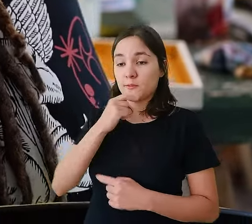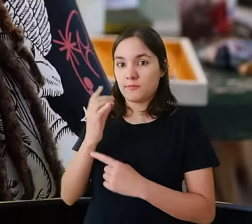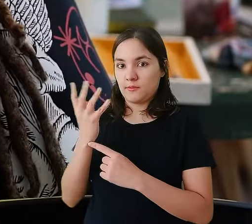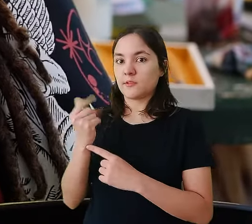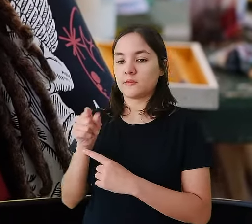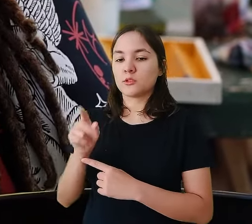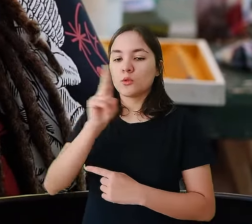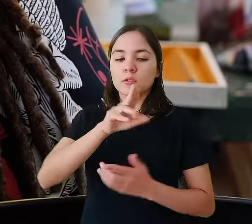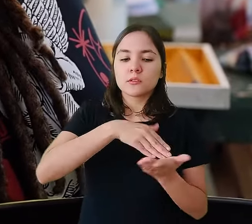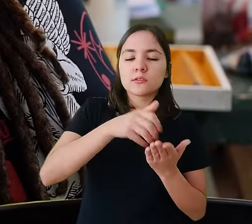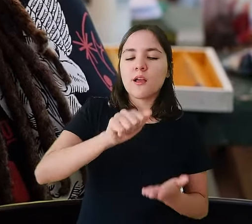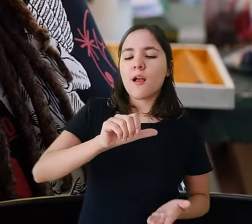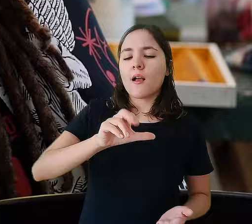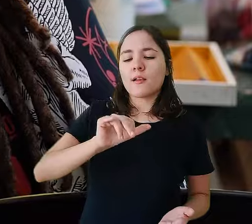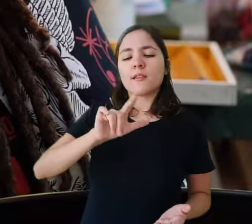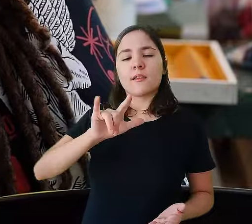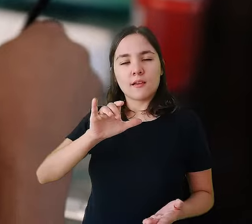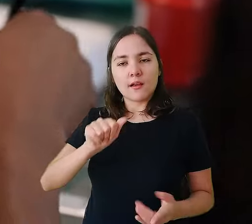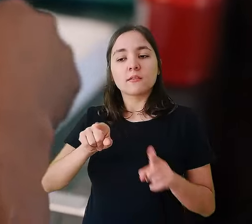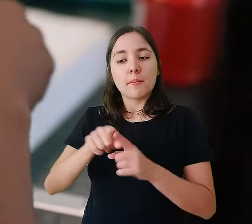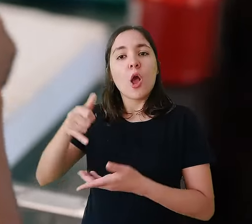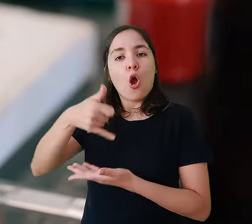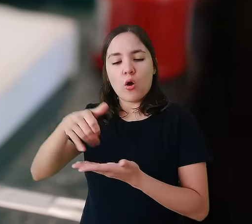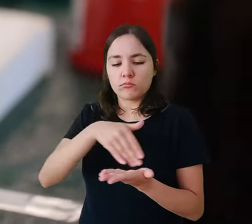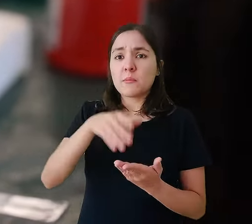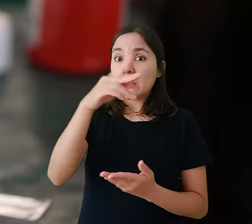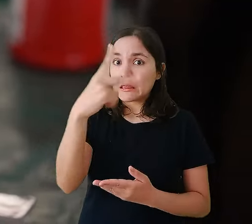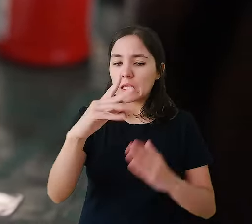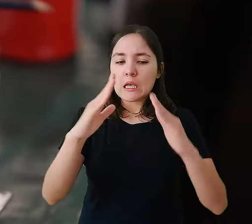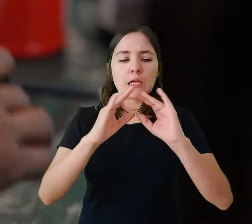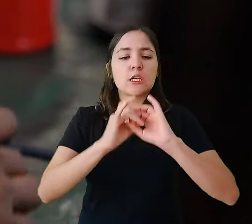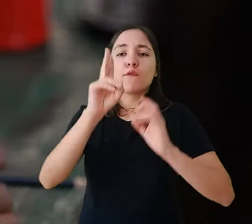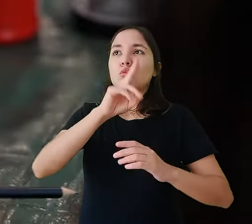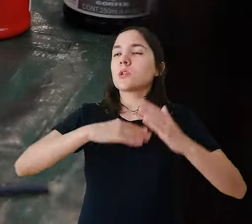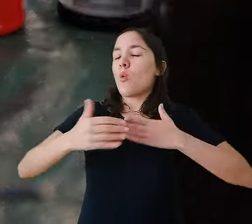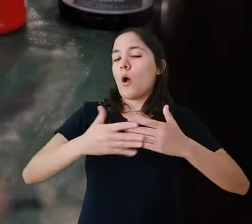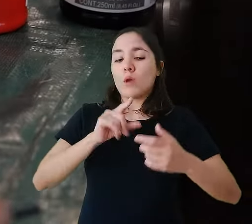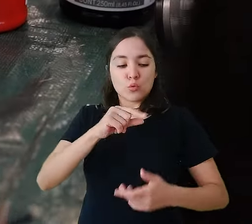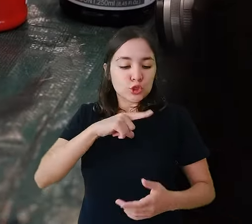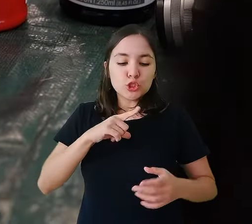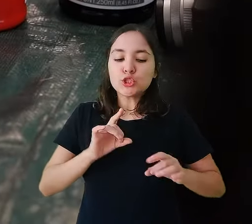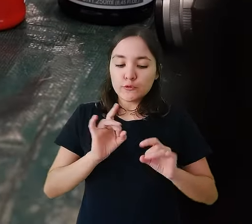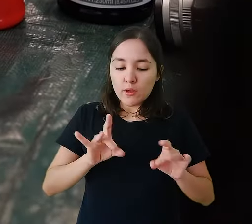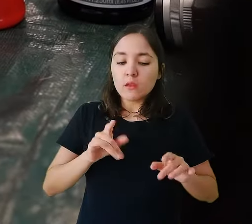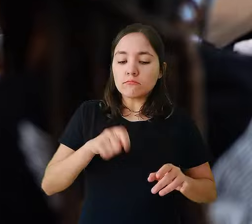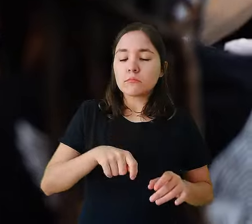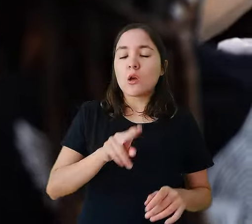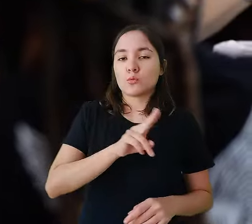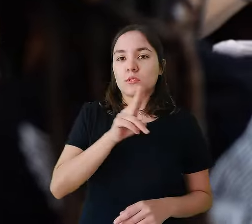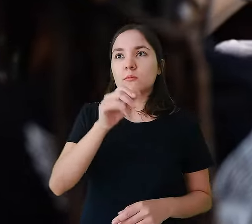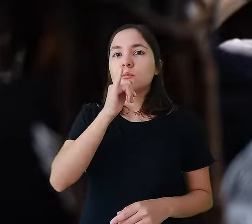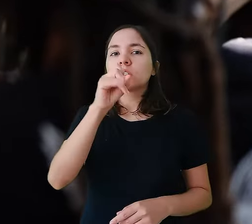Desali usa tinta acrílica e óleo nas pinturas, mas você pode usar a tinta que você tiver em casa. Se você for usar